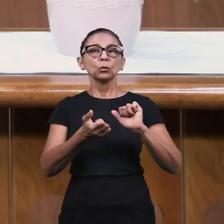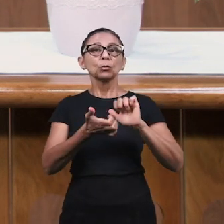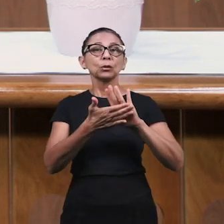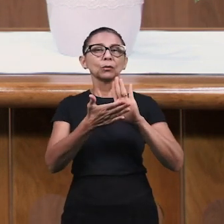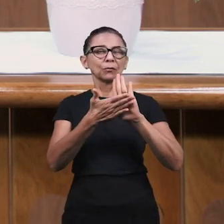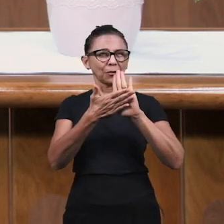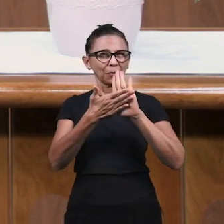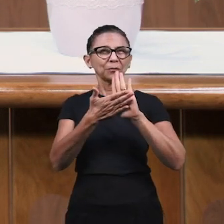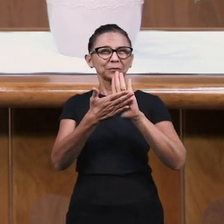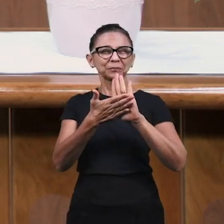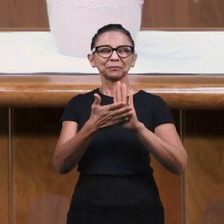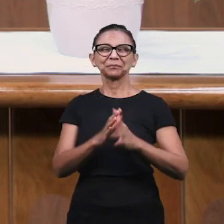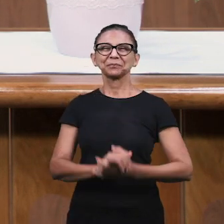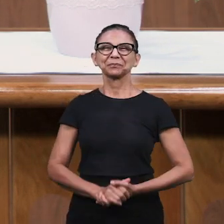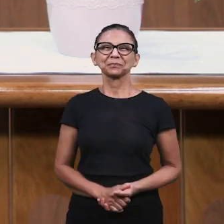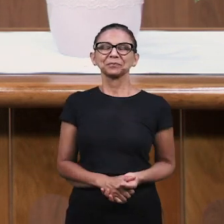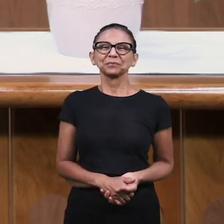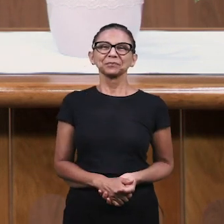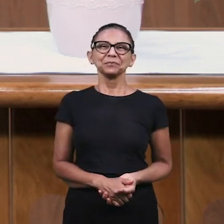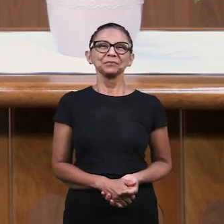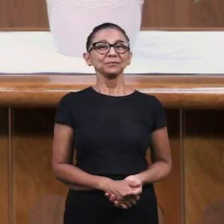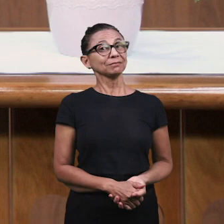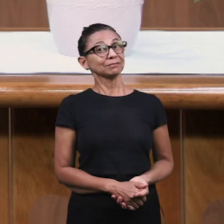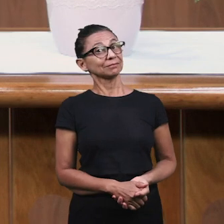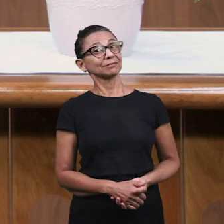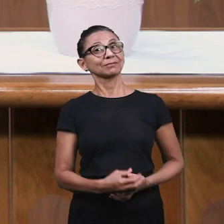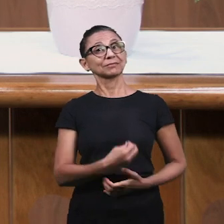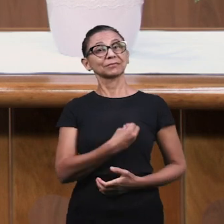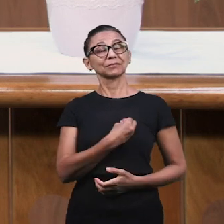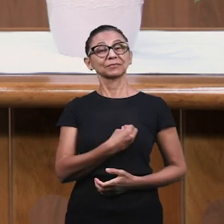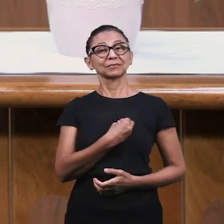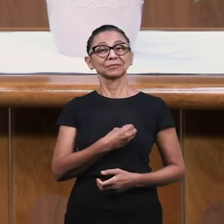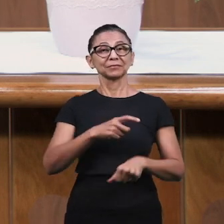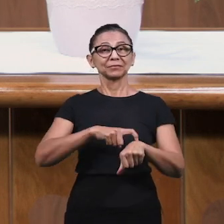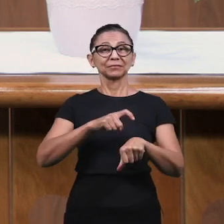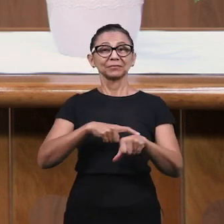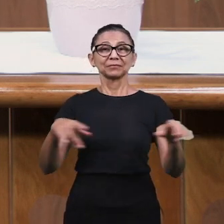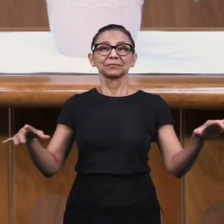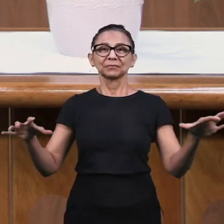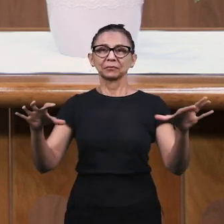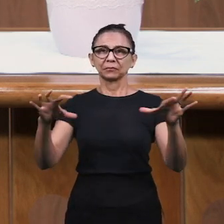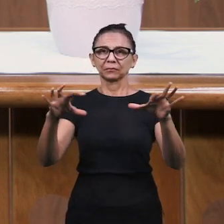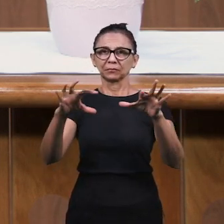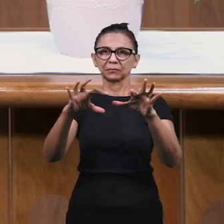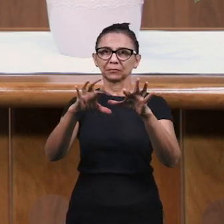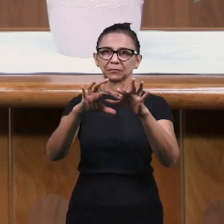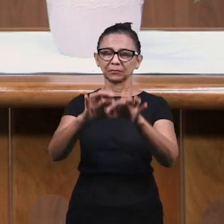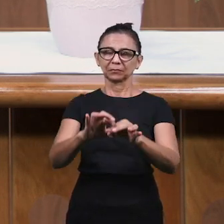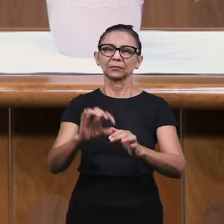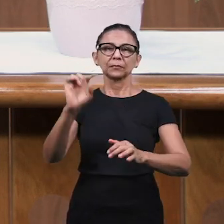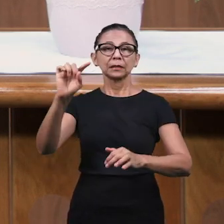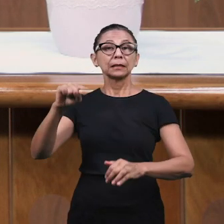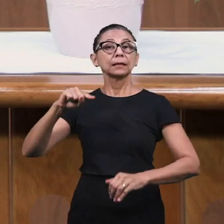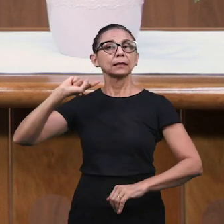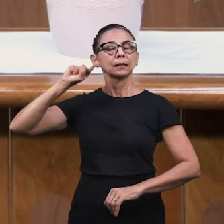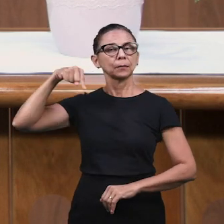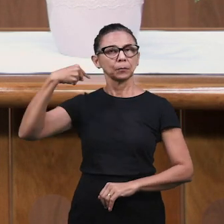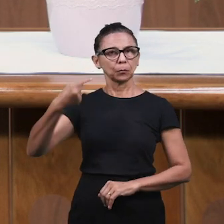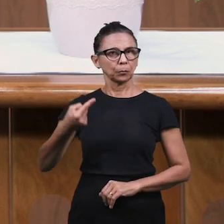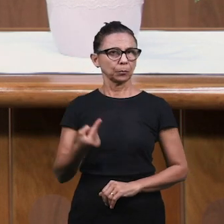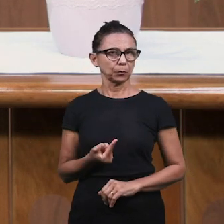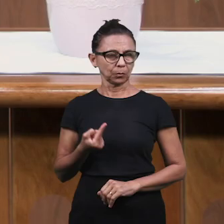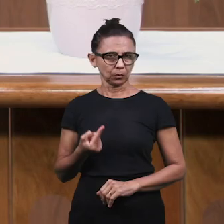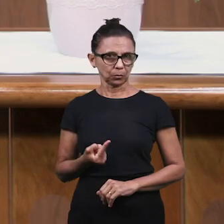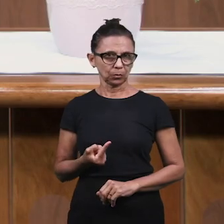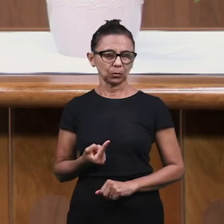ao Senhor agora, vamos adorar o Senhor com um hino. Estamos vivendo esse momento de comunhão com o Espírito Santo e após este hino vamos começar